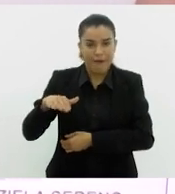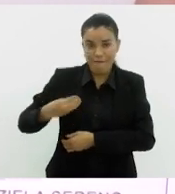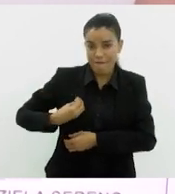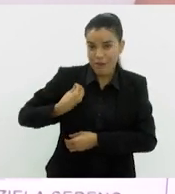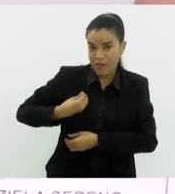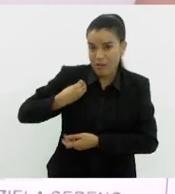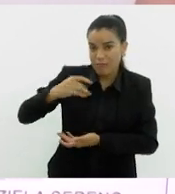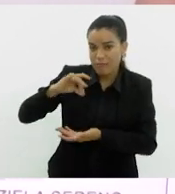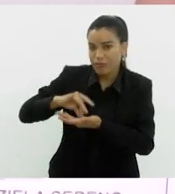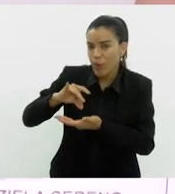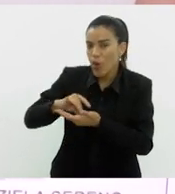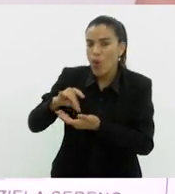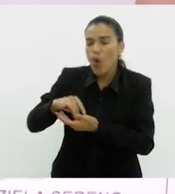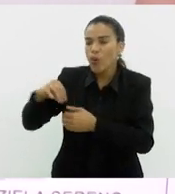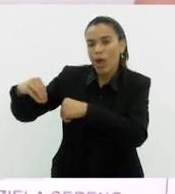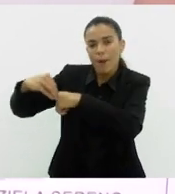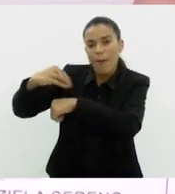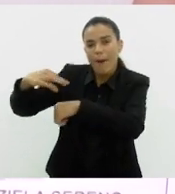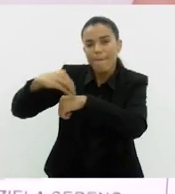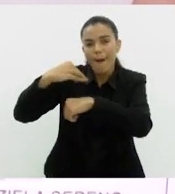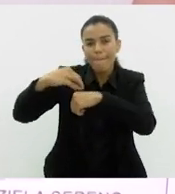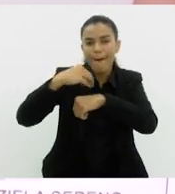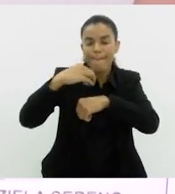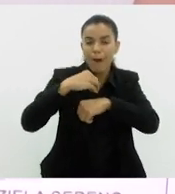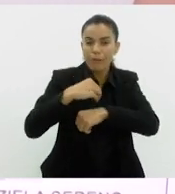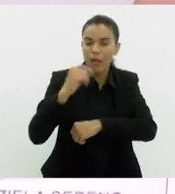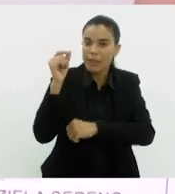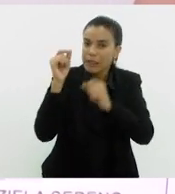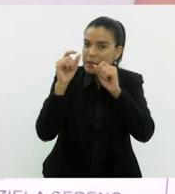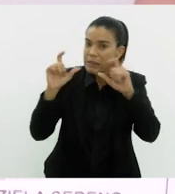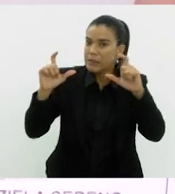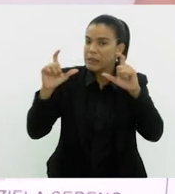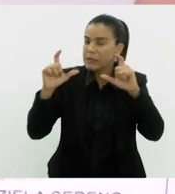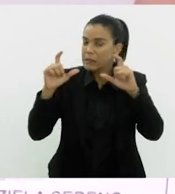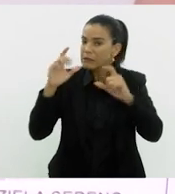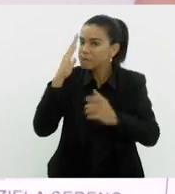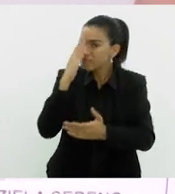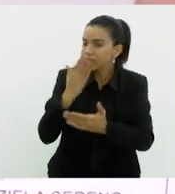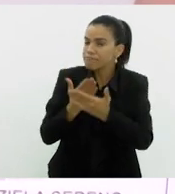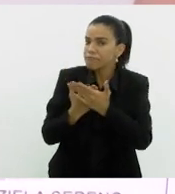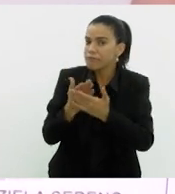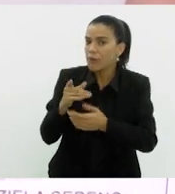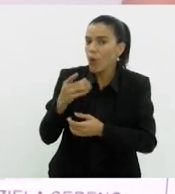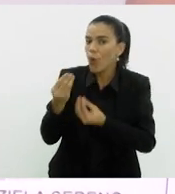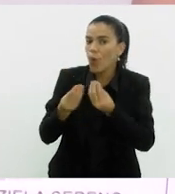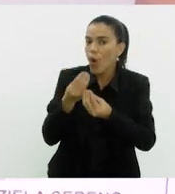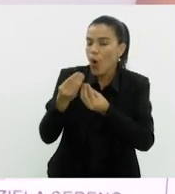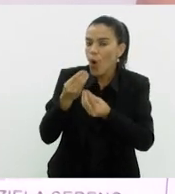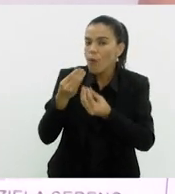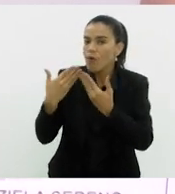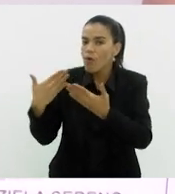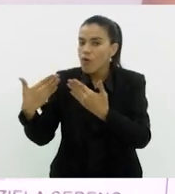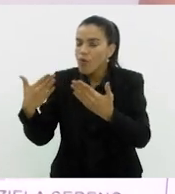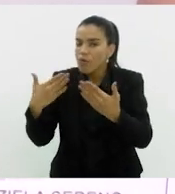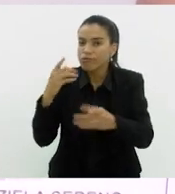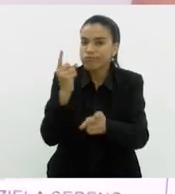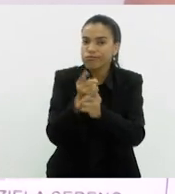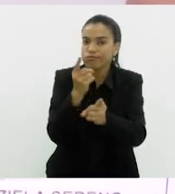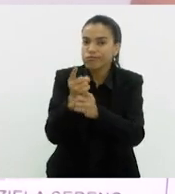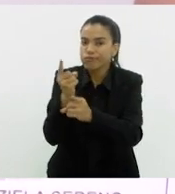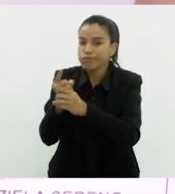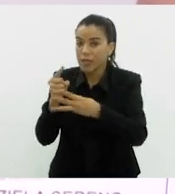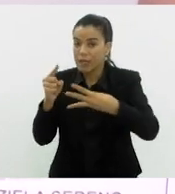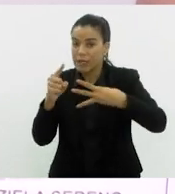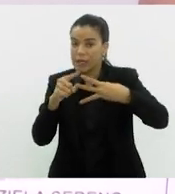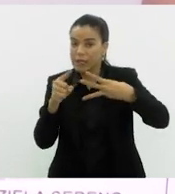realidades, o que elas trazem para a gente. E incrível, Renata, que dentro dessas escutas, a gente detectou 3